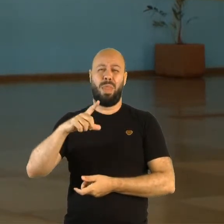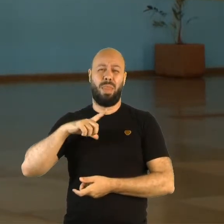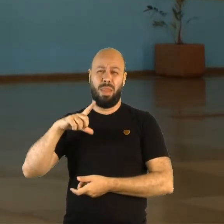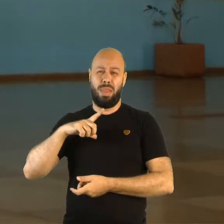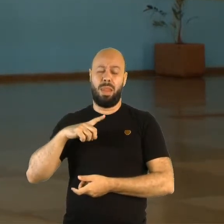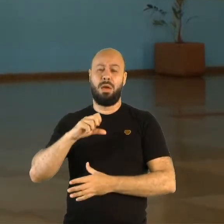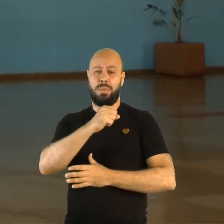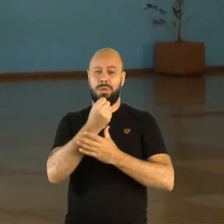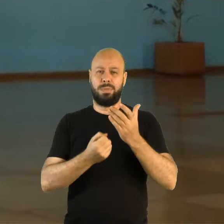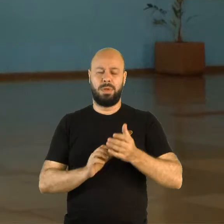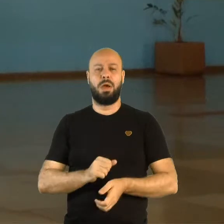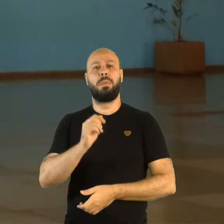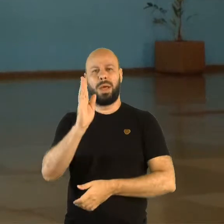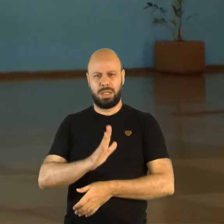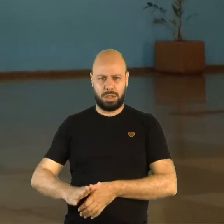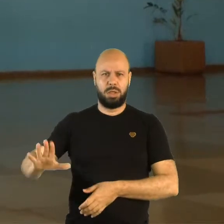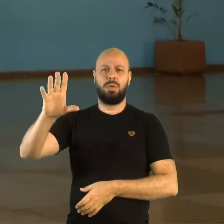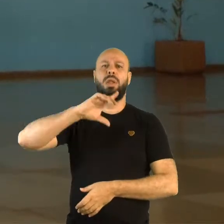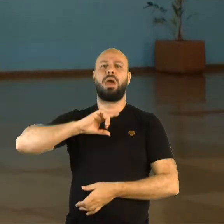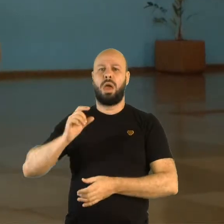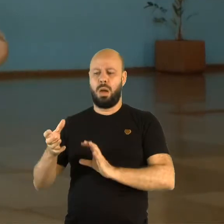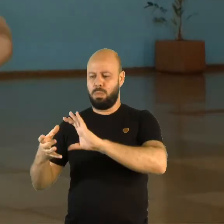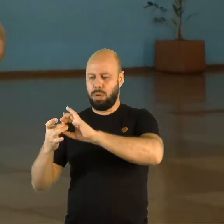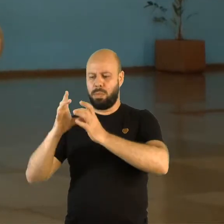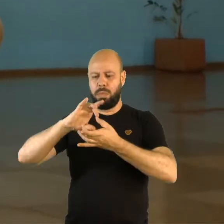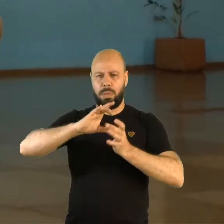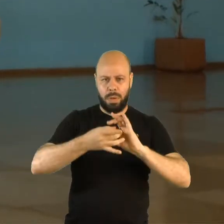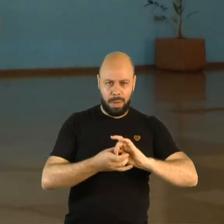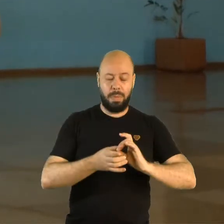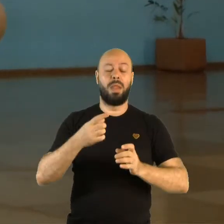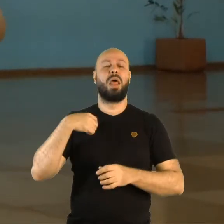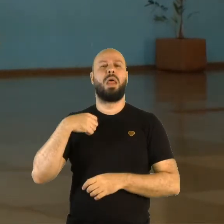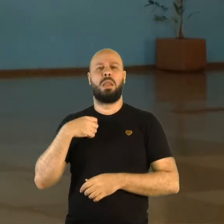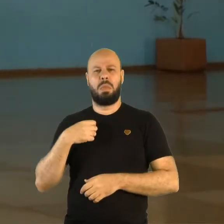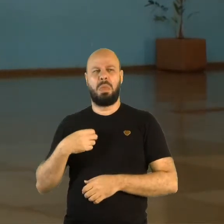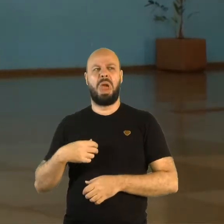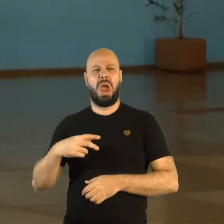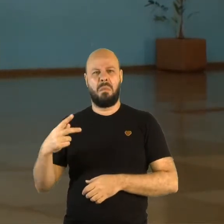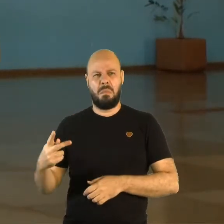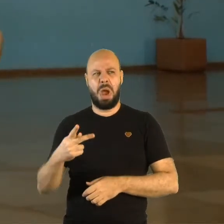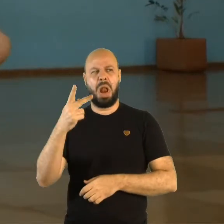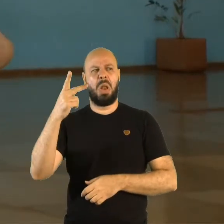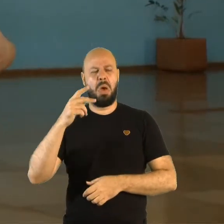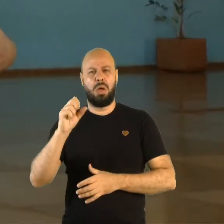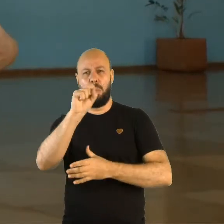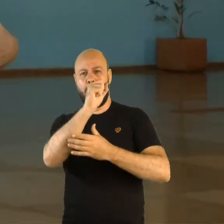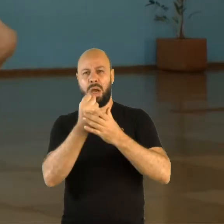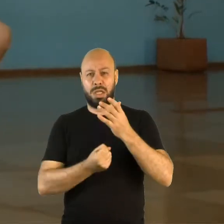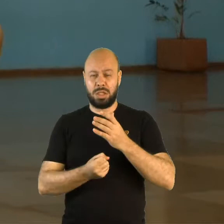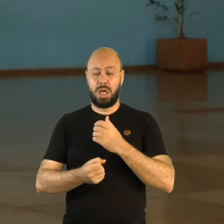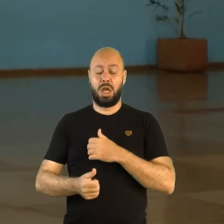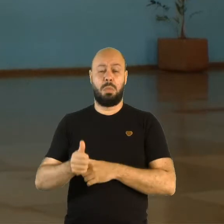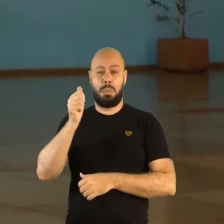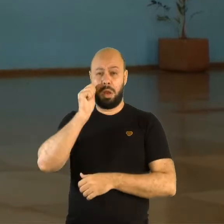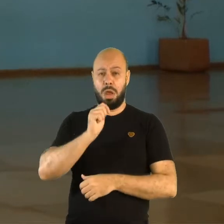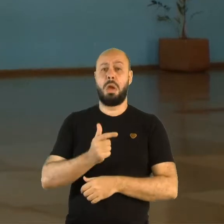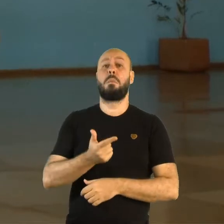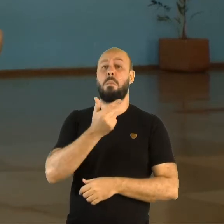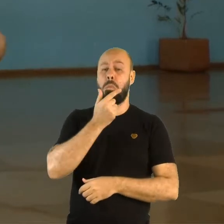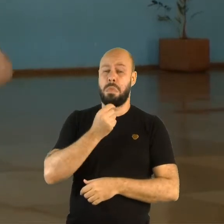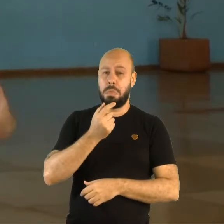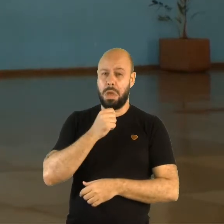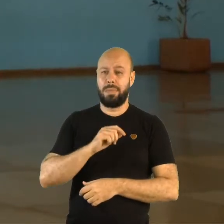ele tem participações olímpicas tem resultados expressivos no basquetebol no feminino e no masculino